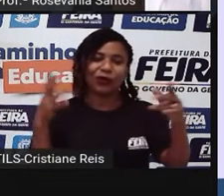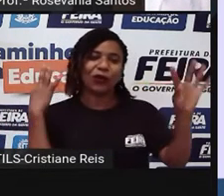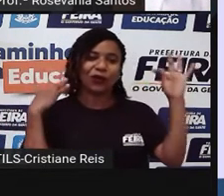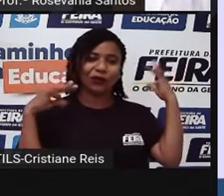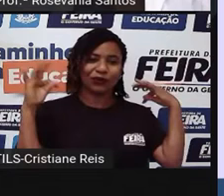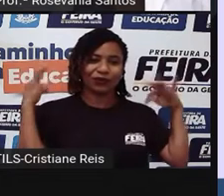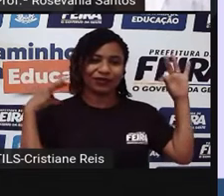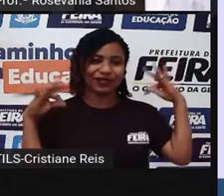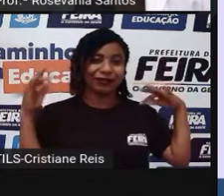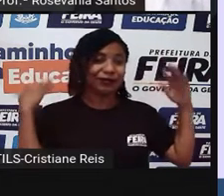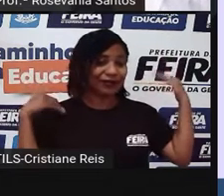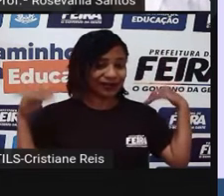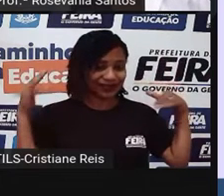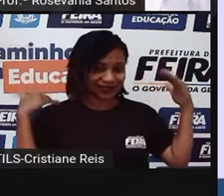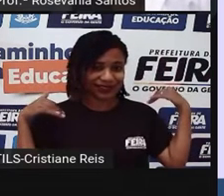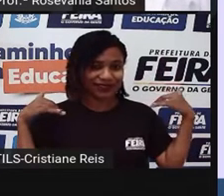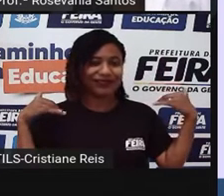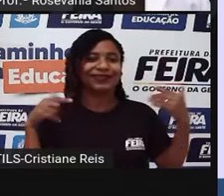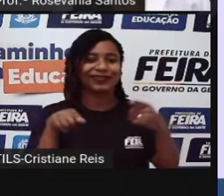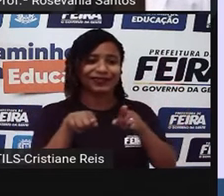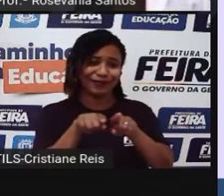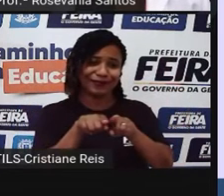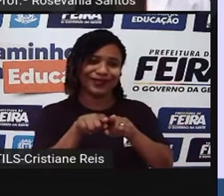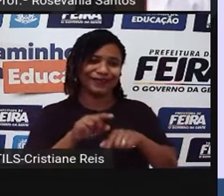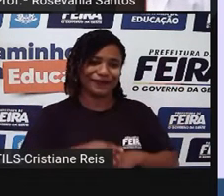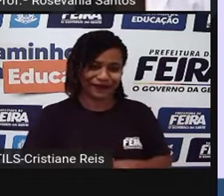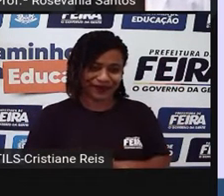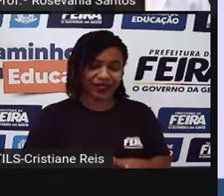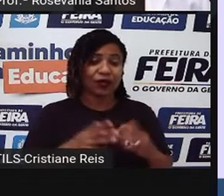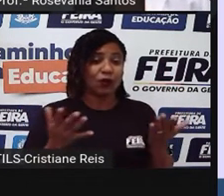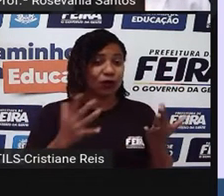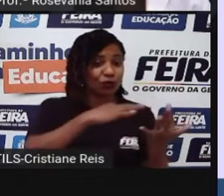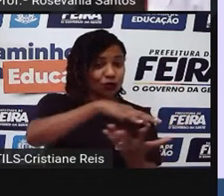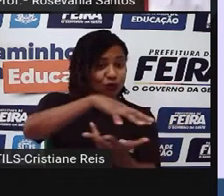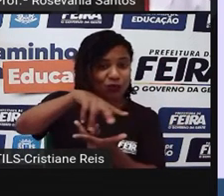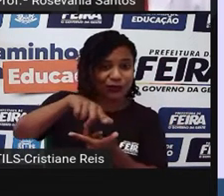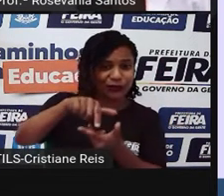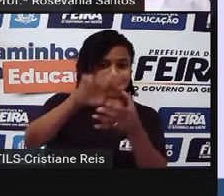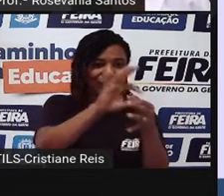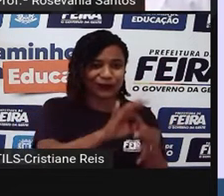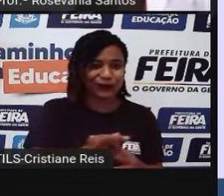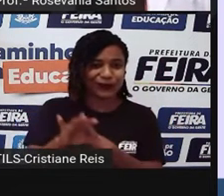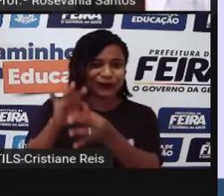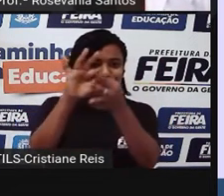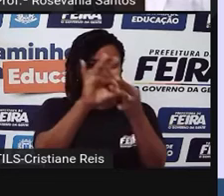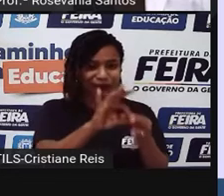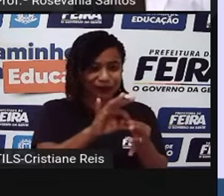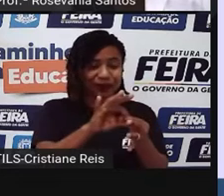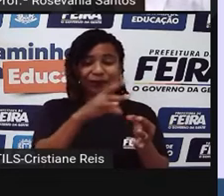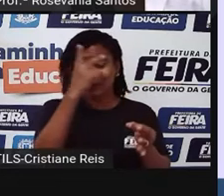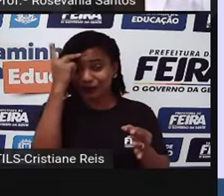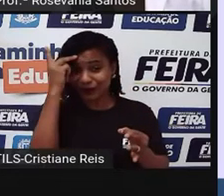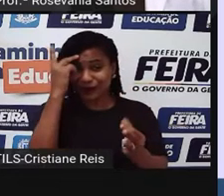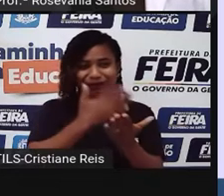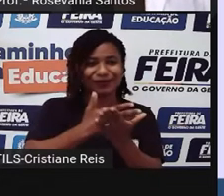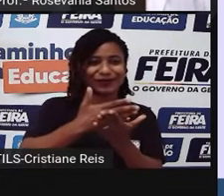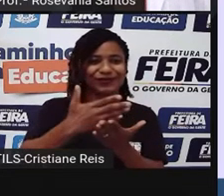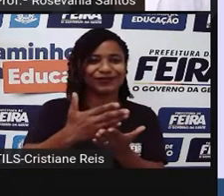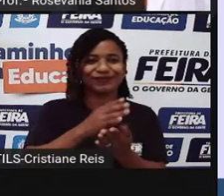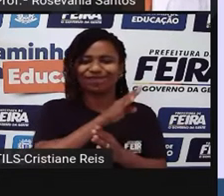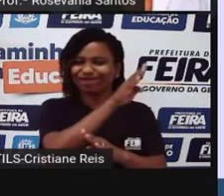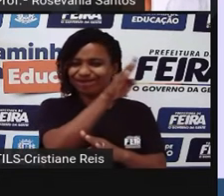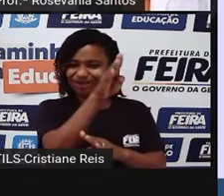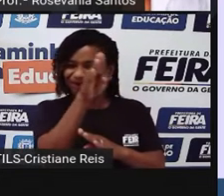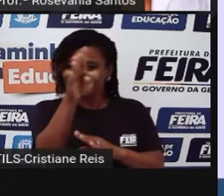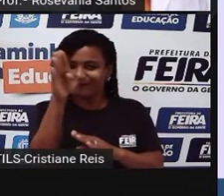importa. E isso também foi muito facilitado no mundo globalizado, principalmente por conta da evolução dos transportes, que